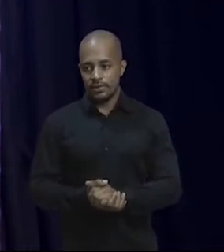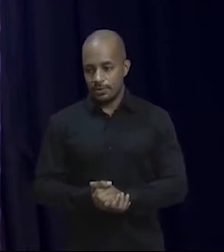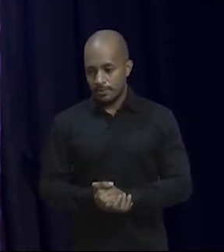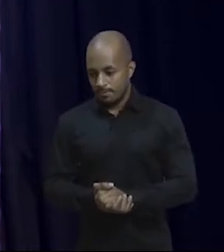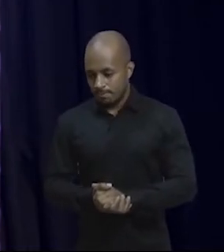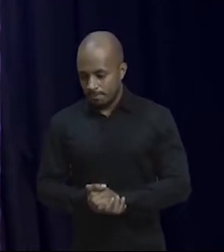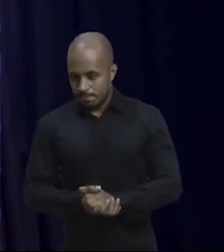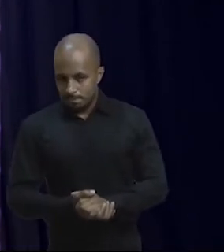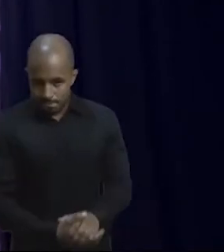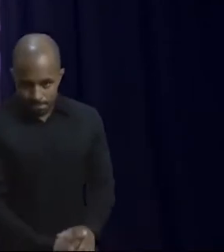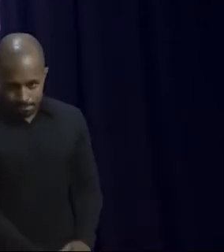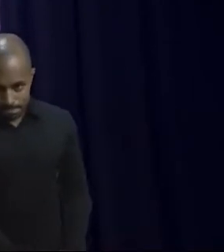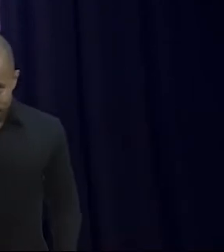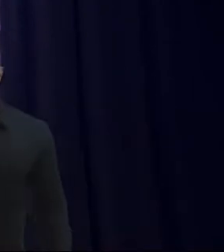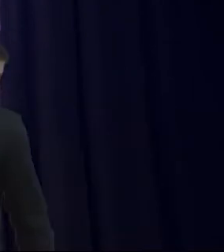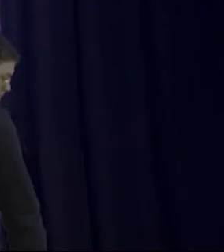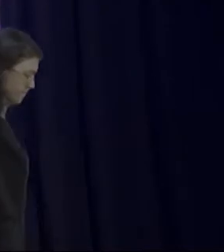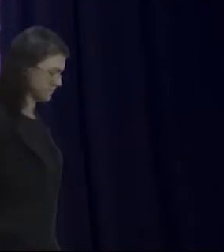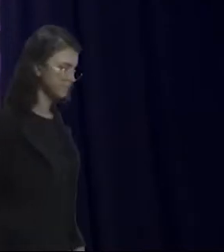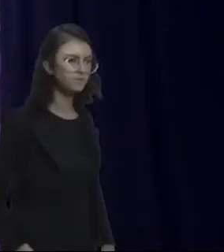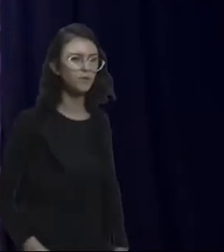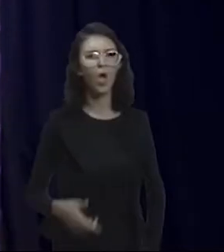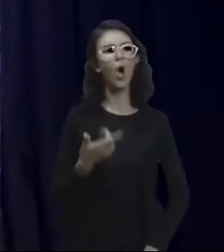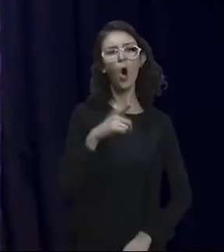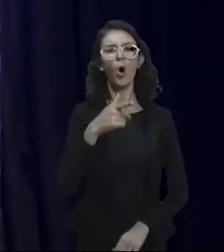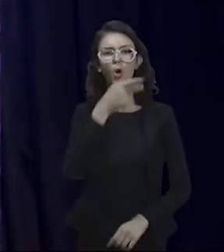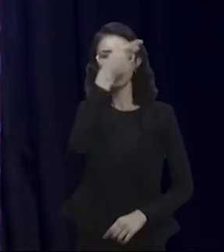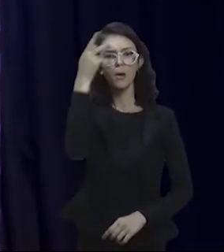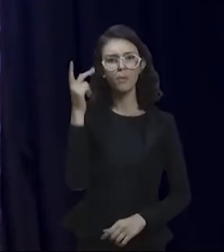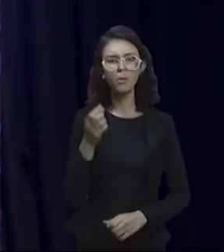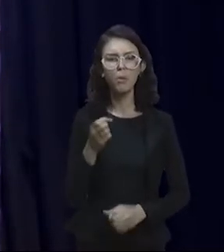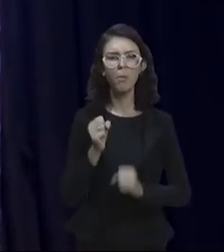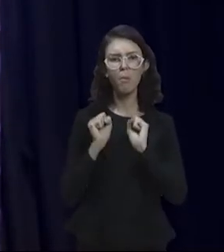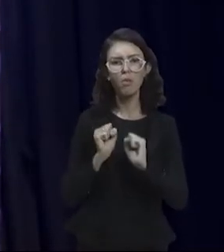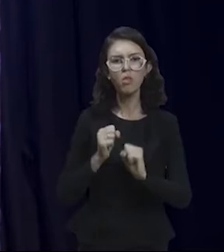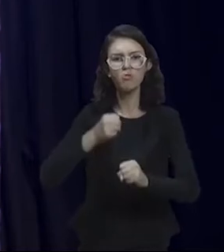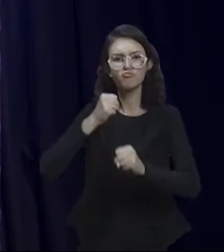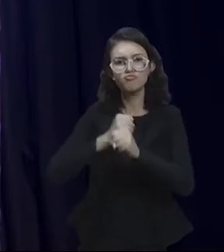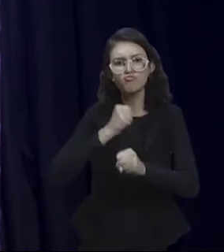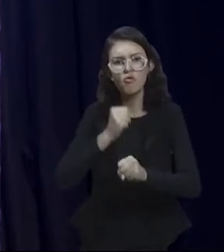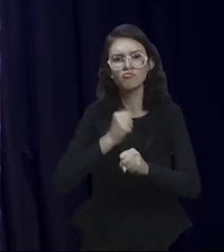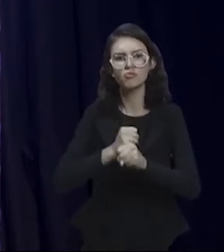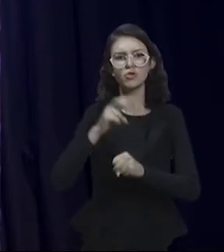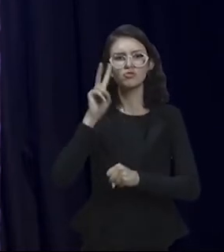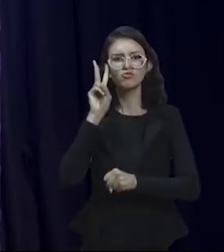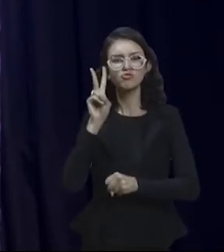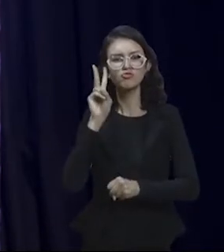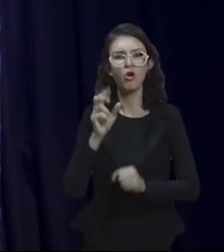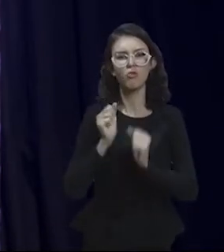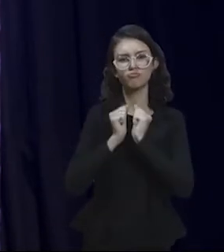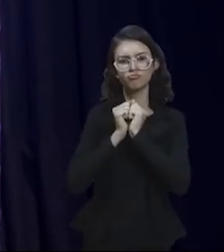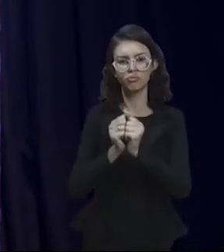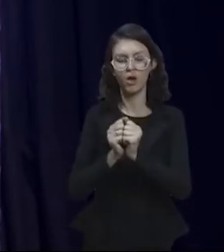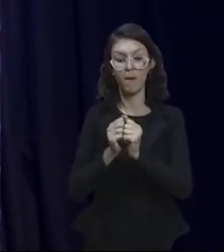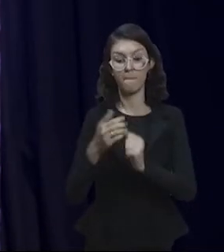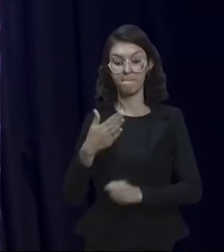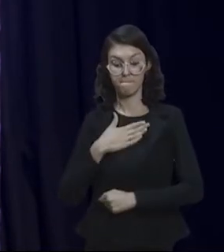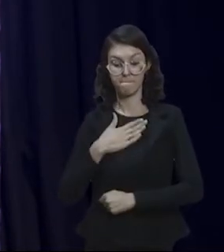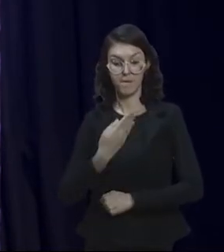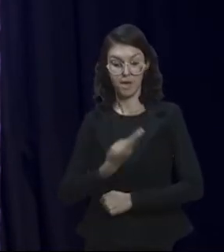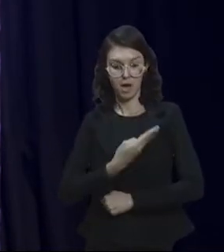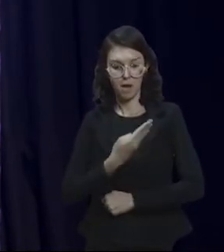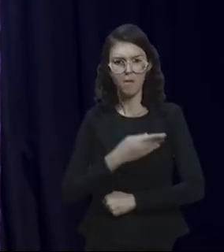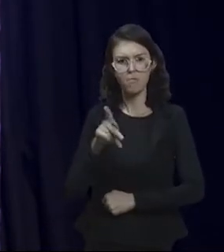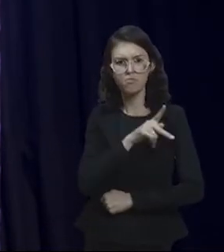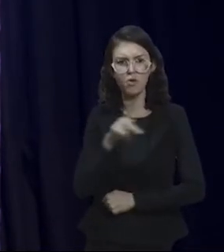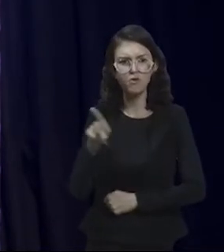justiça, de que outras pessoas pudessem construir a história que eu construí. A minha mãe, uma professora, abriu mão de